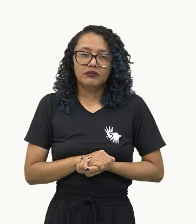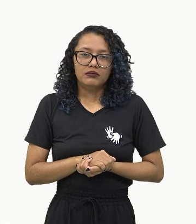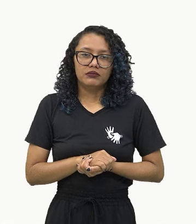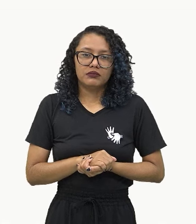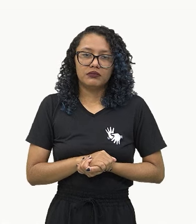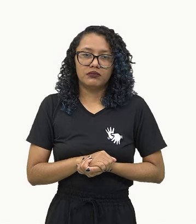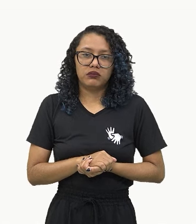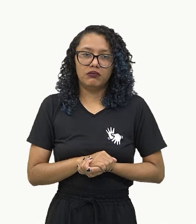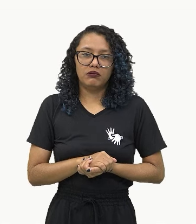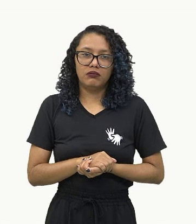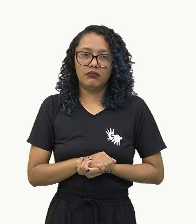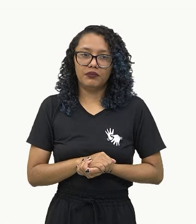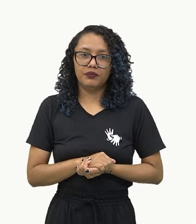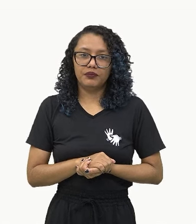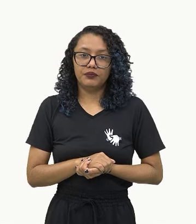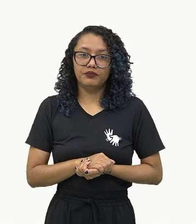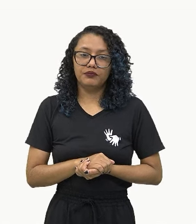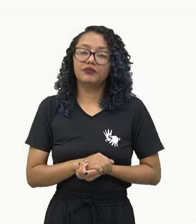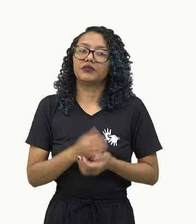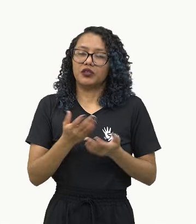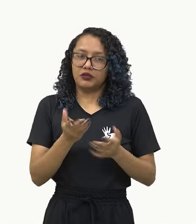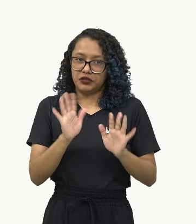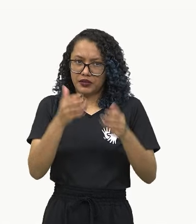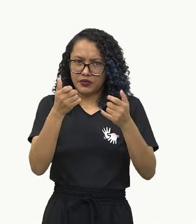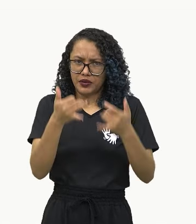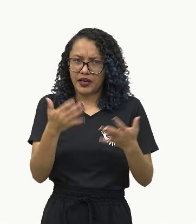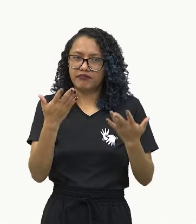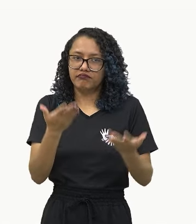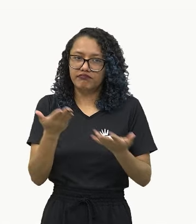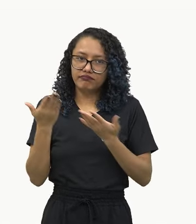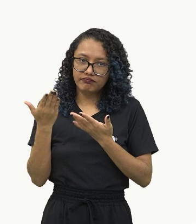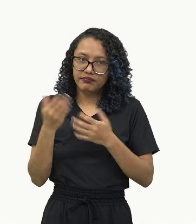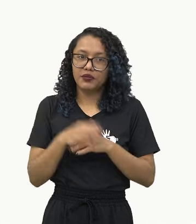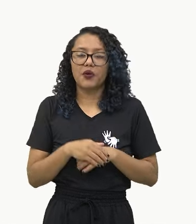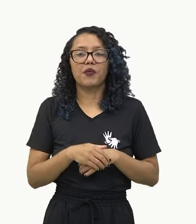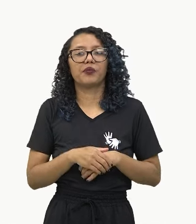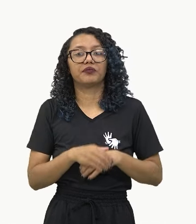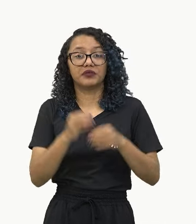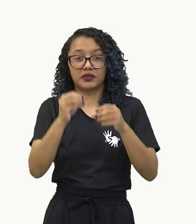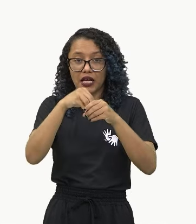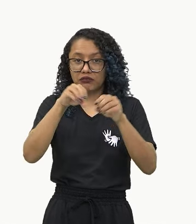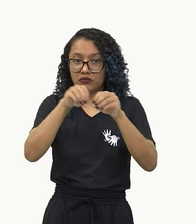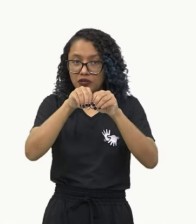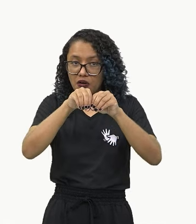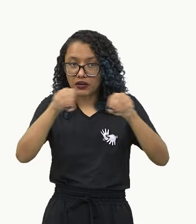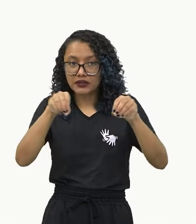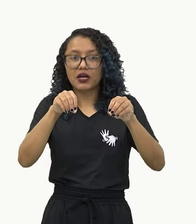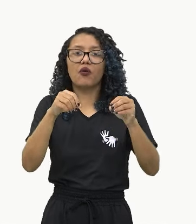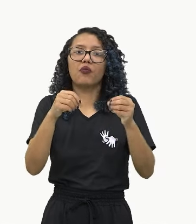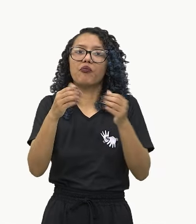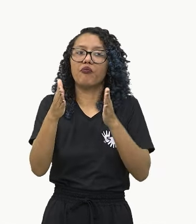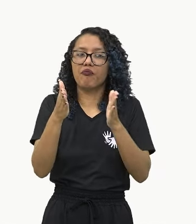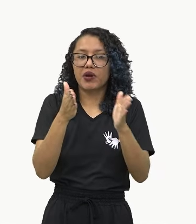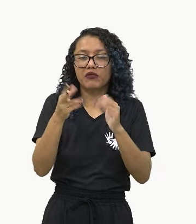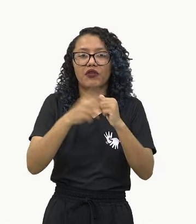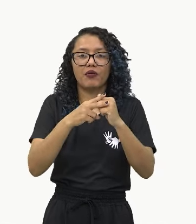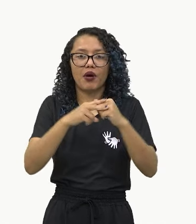já vimos, é um tempo verbal composto. É formado por el